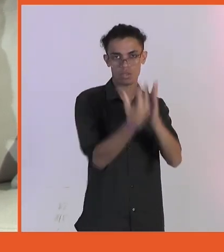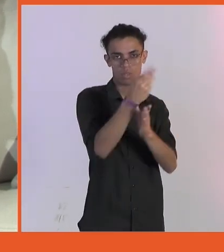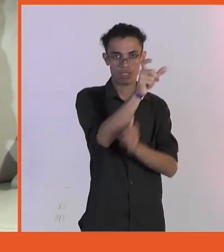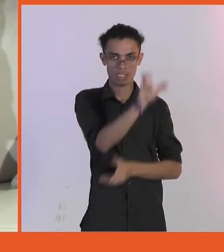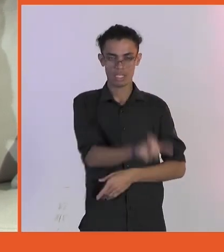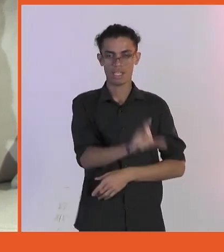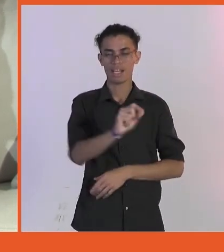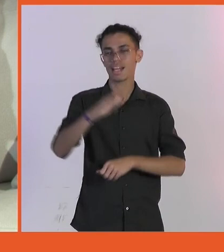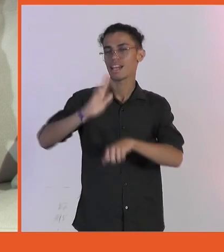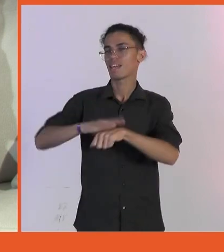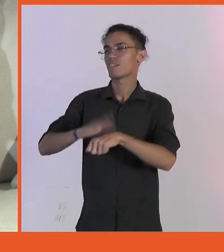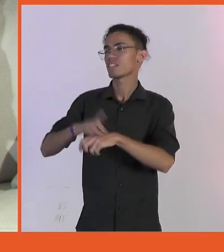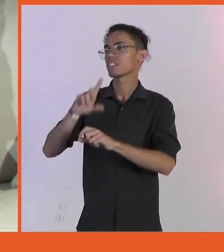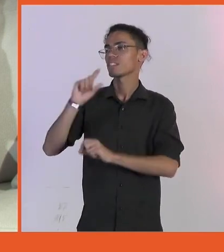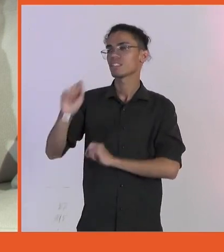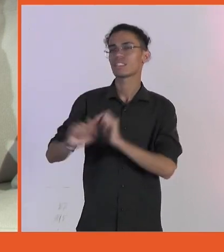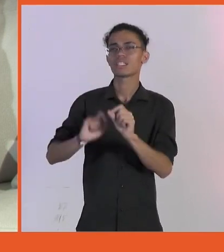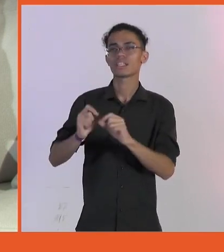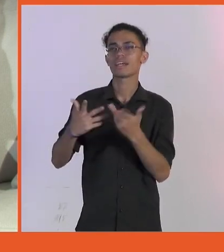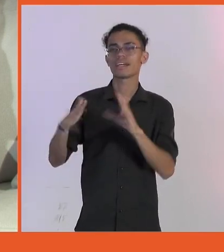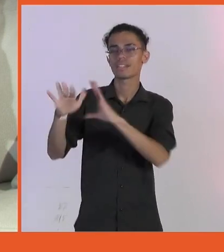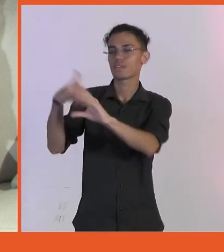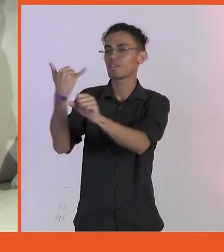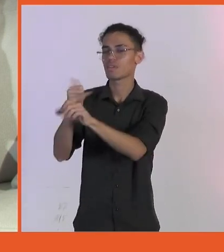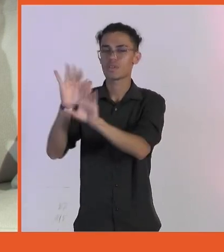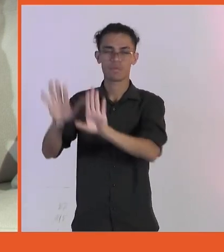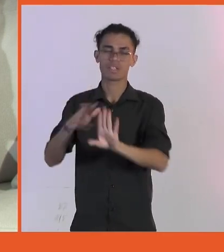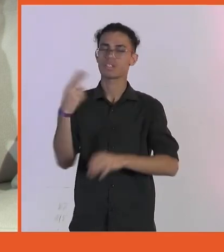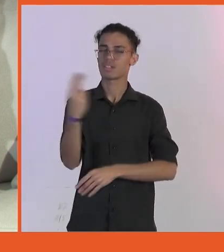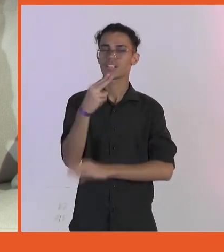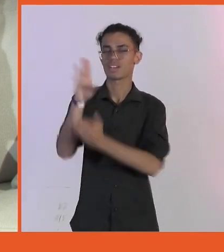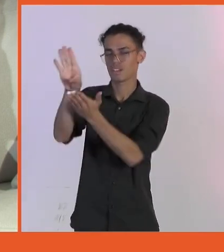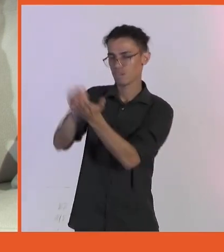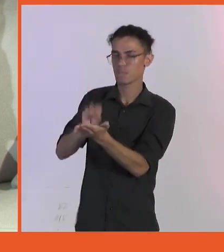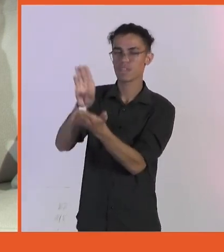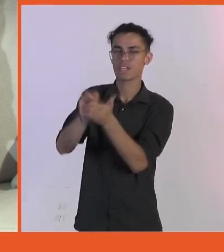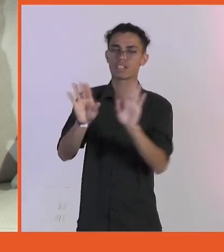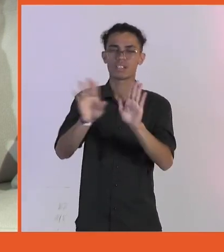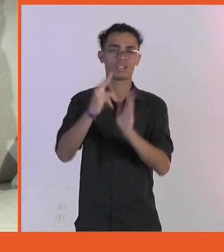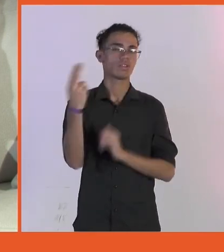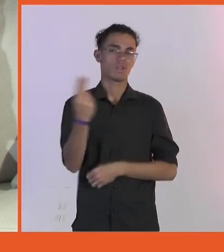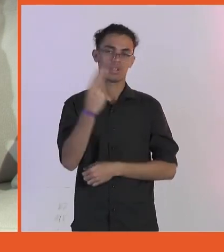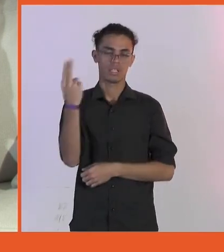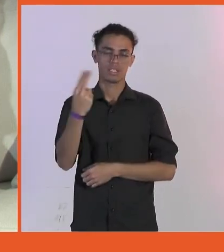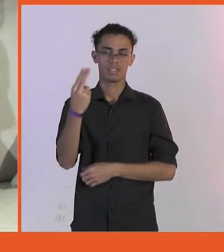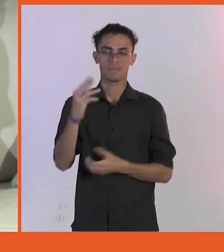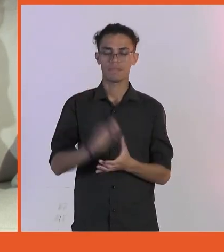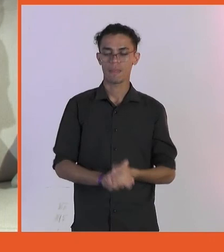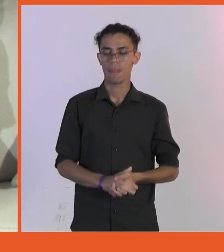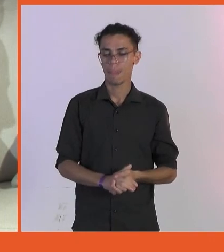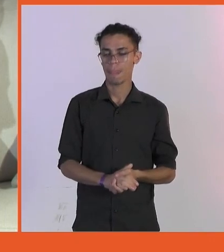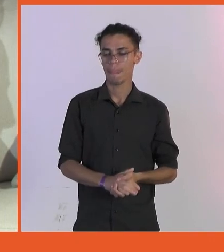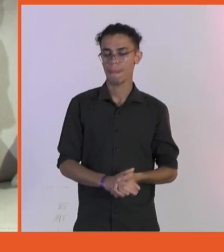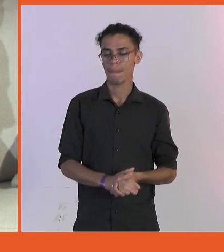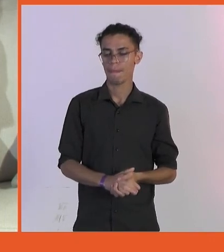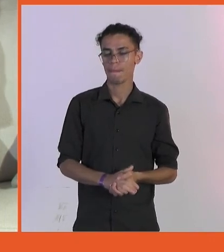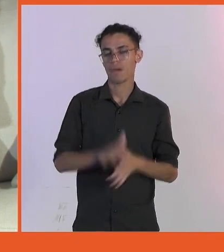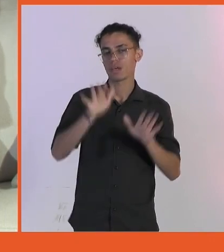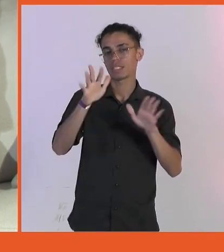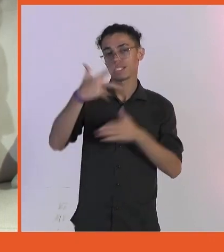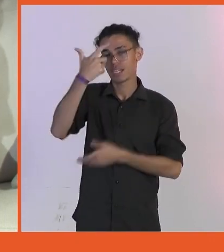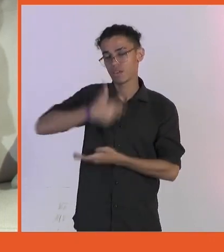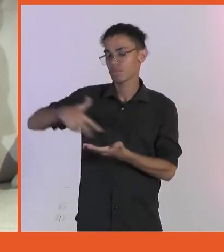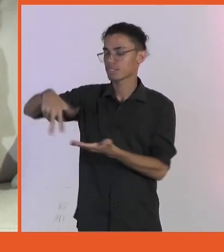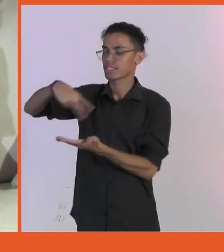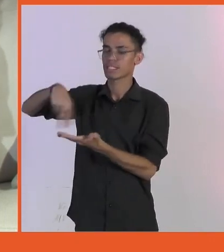é você querer fazer tudo, estar em tudo, e aí não dá, sabe? Então, por isso que eu já levantei a bandeira branca, não vou dançar, e